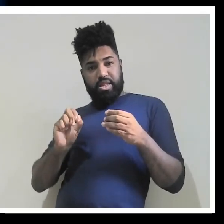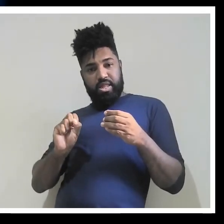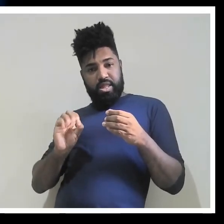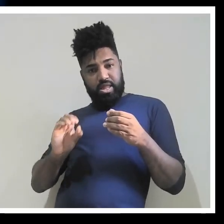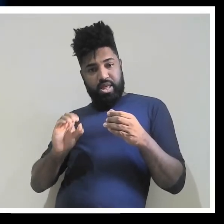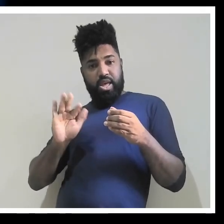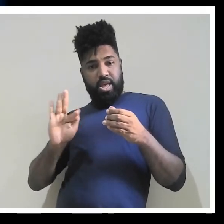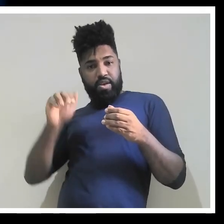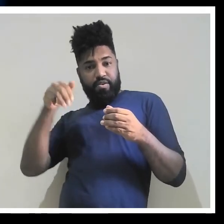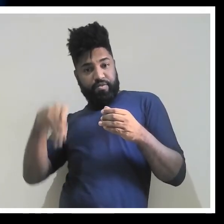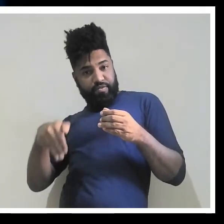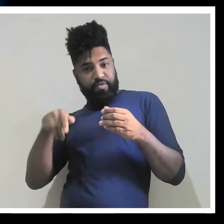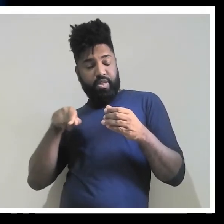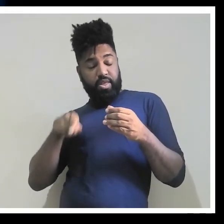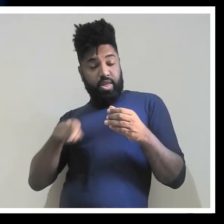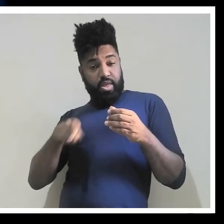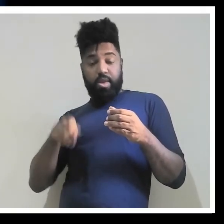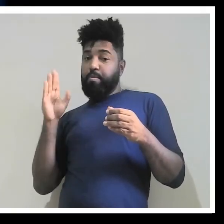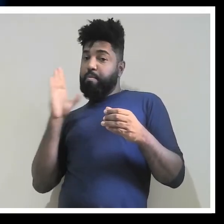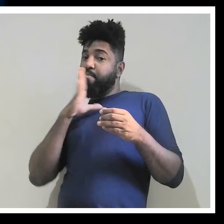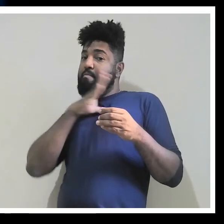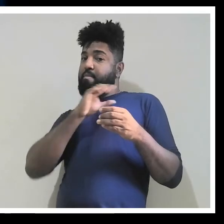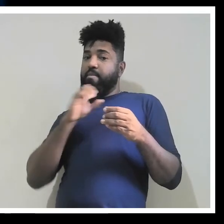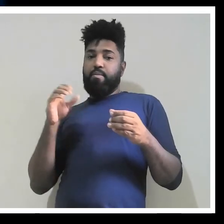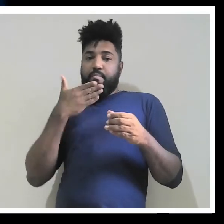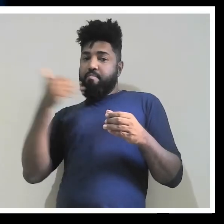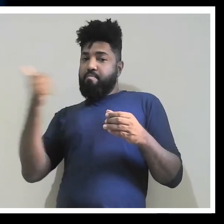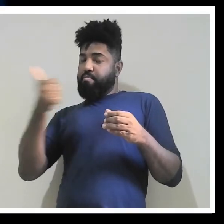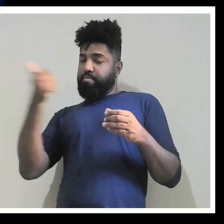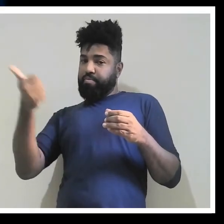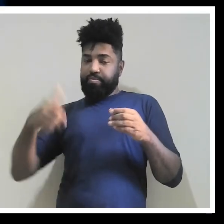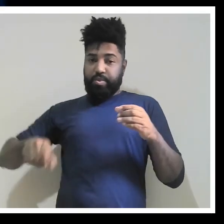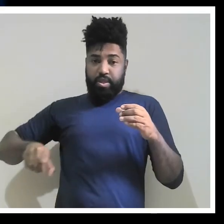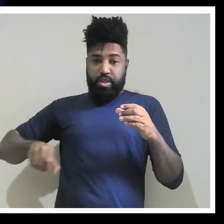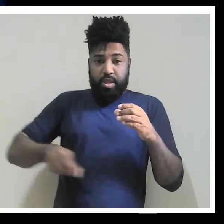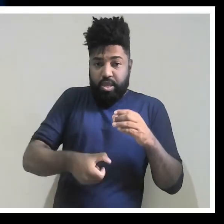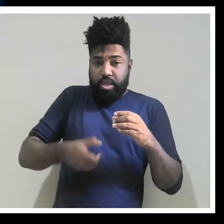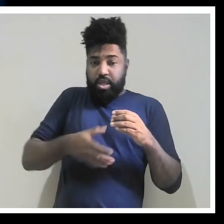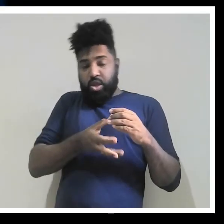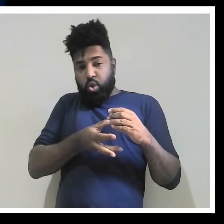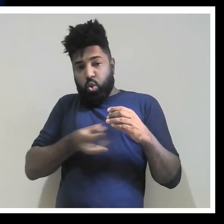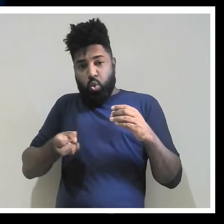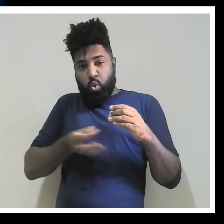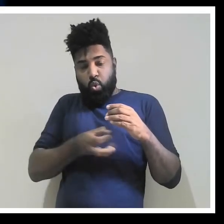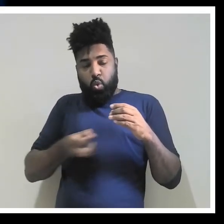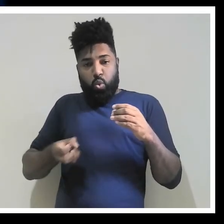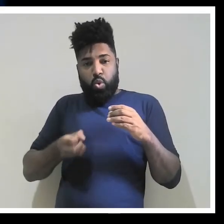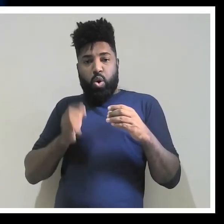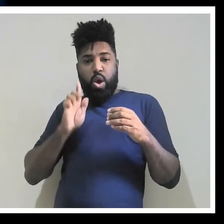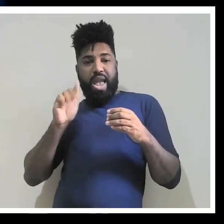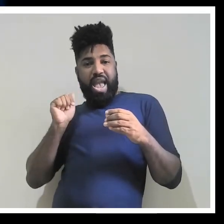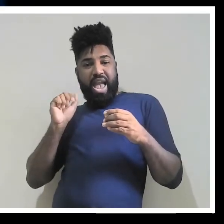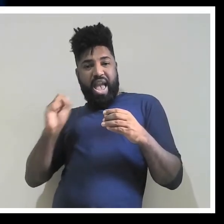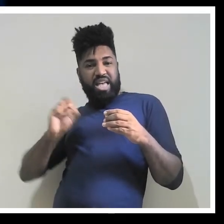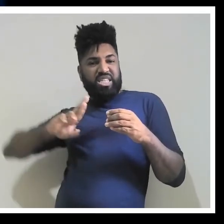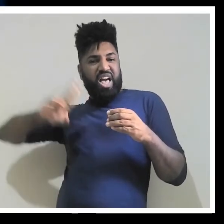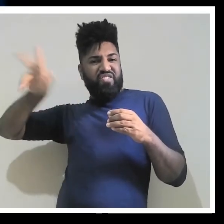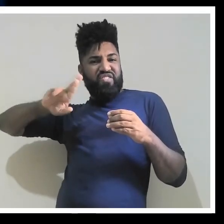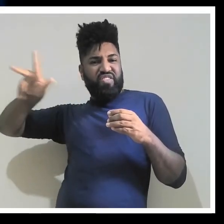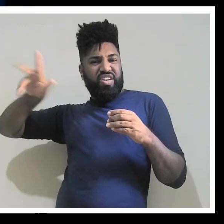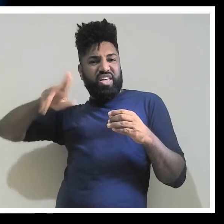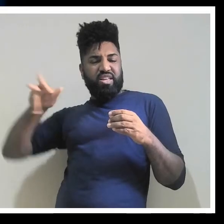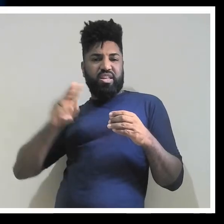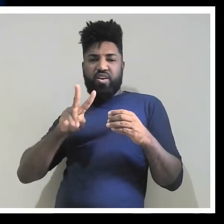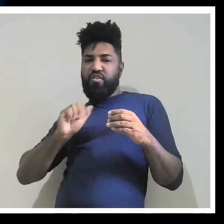coisa. A grande questão delas é a manutenção. Se essa bomba suga um gás diferente do ar atmosférico, seja vapor